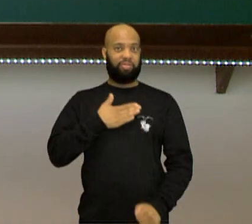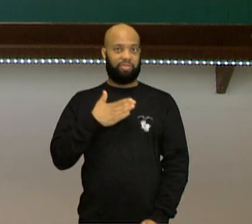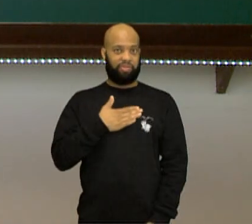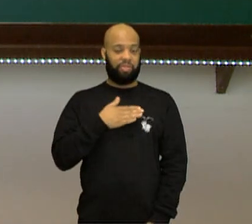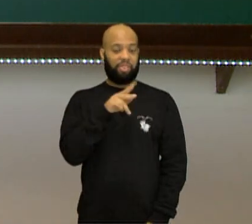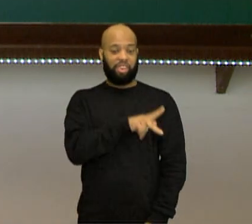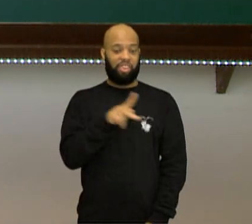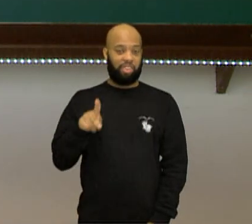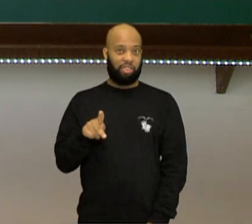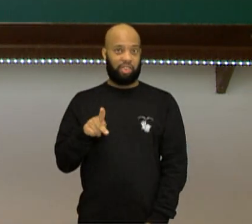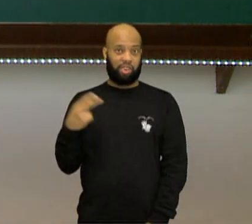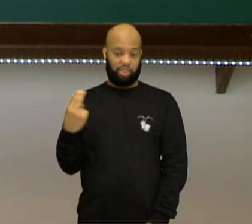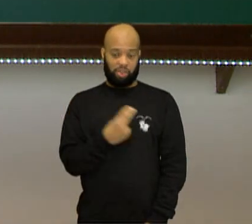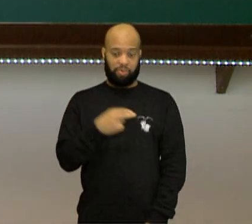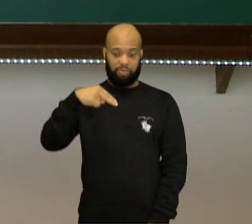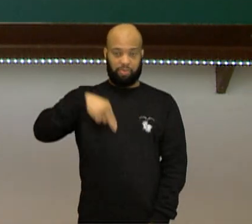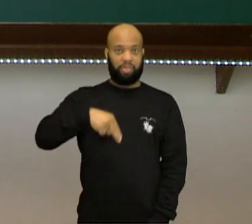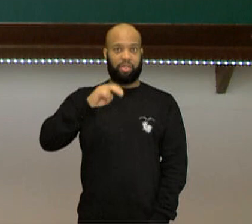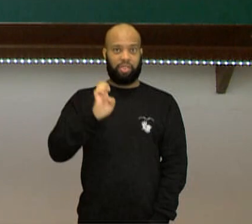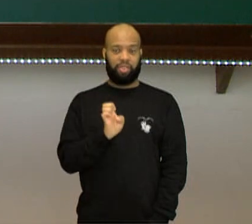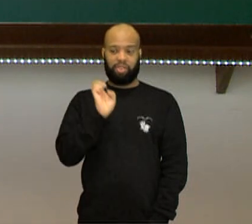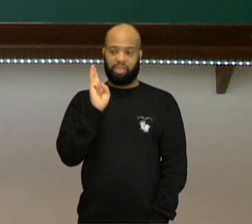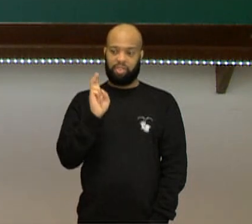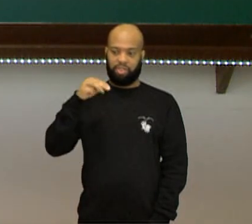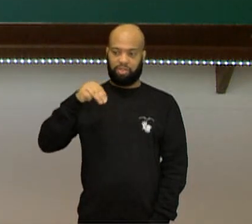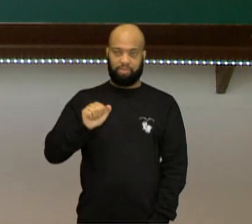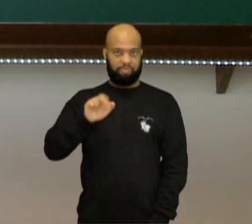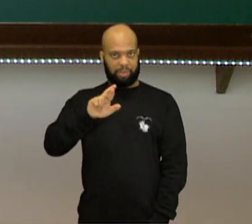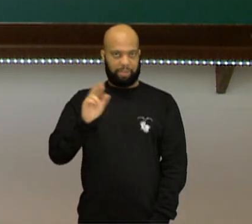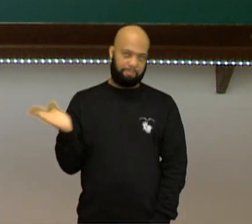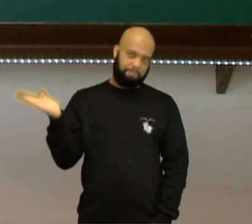Neumar? Vamos lá? Então, bora lá!